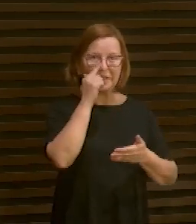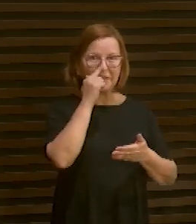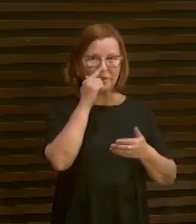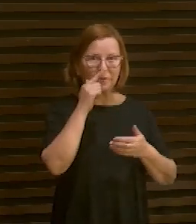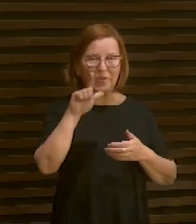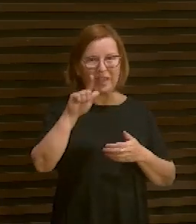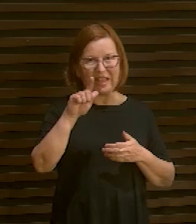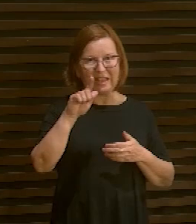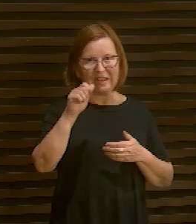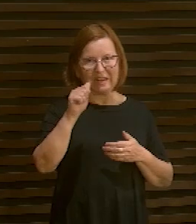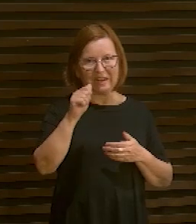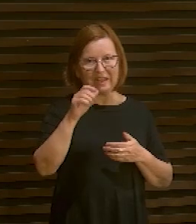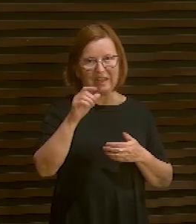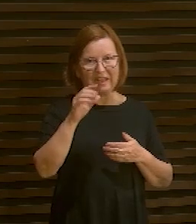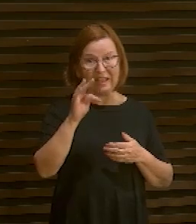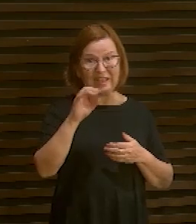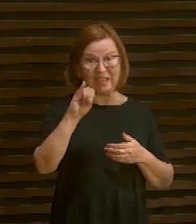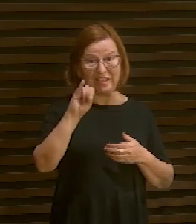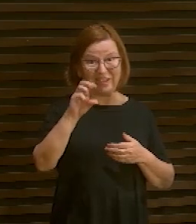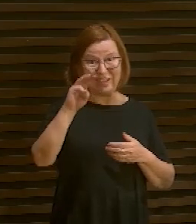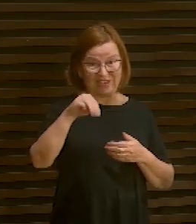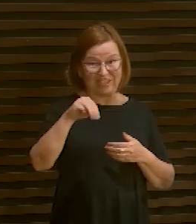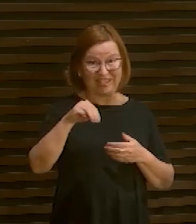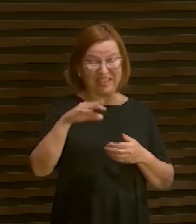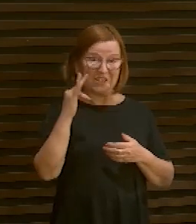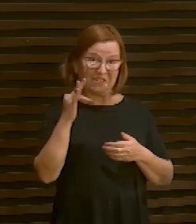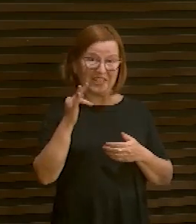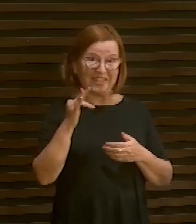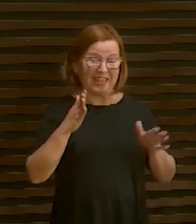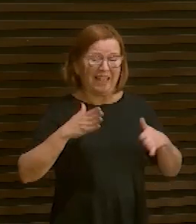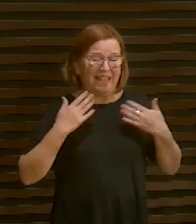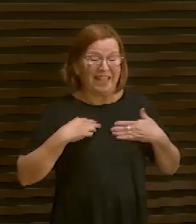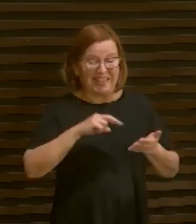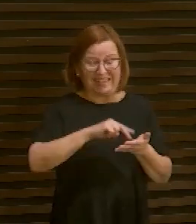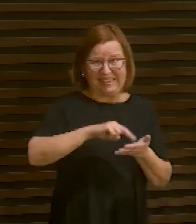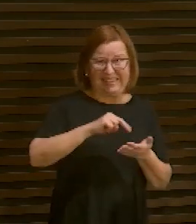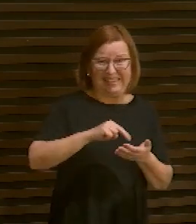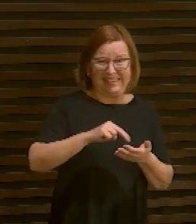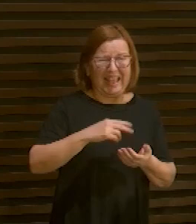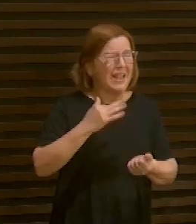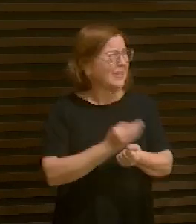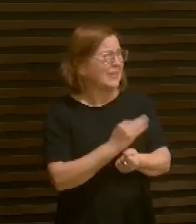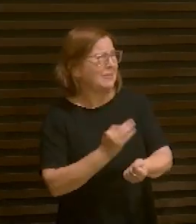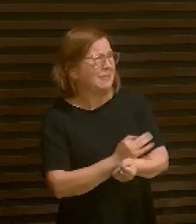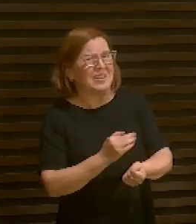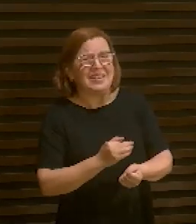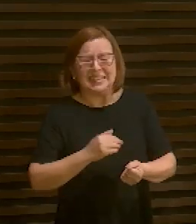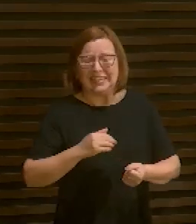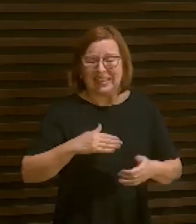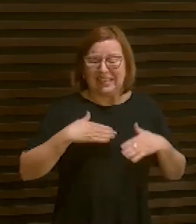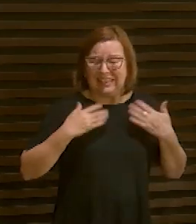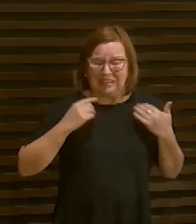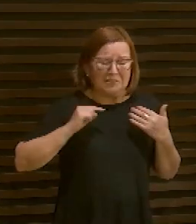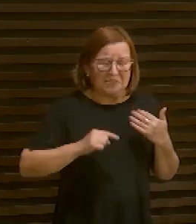francês. Ele dizia: alegria, gozo, gozo, não suporto tanta alegria estando nele.